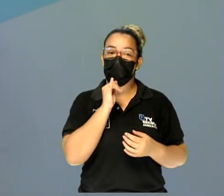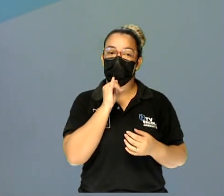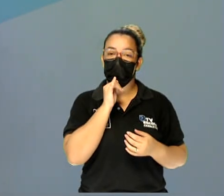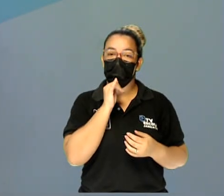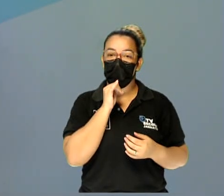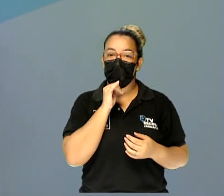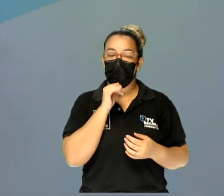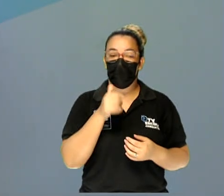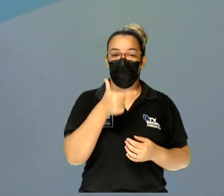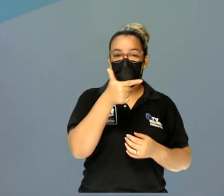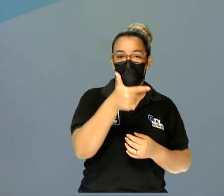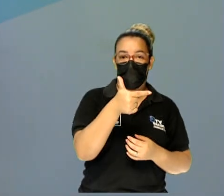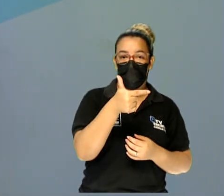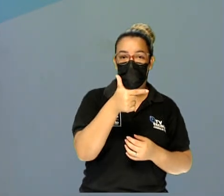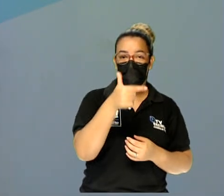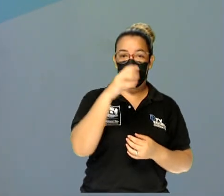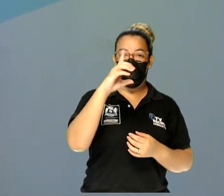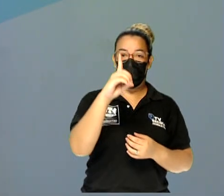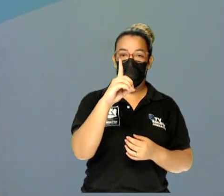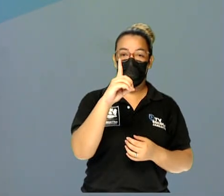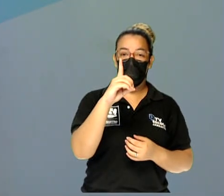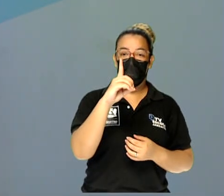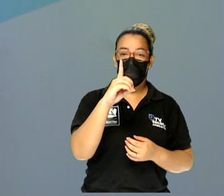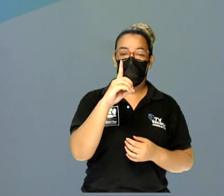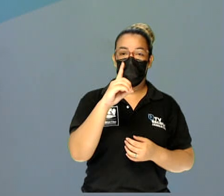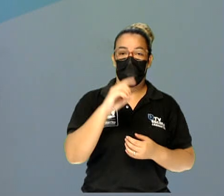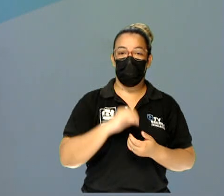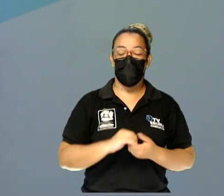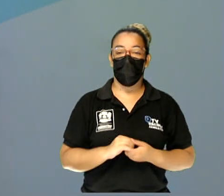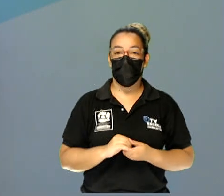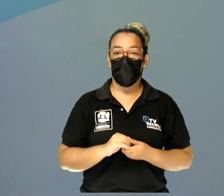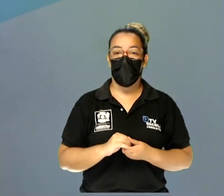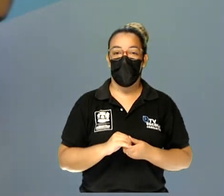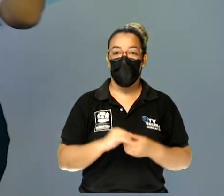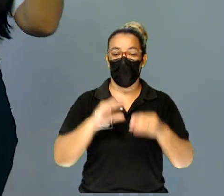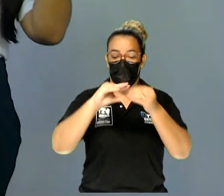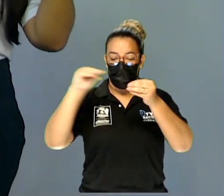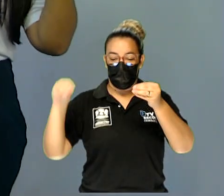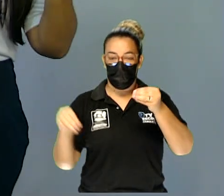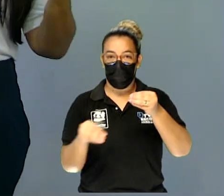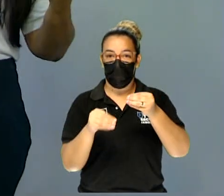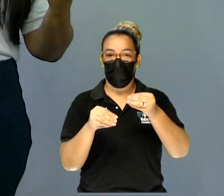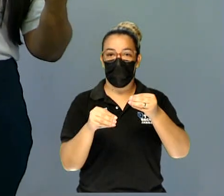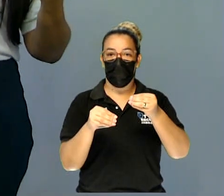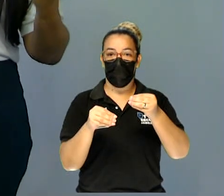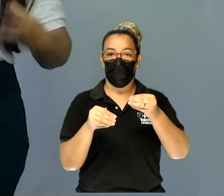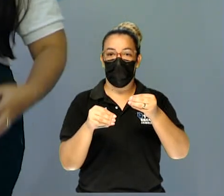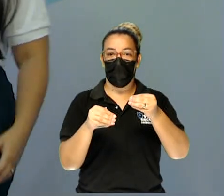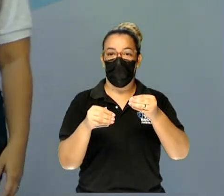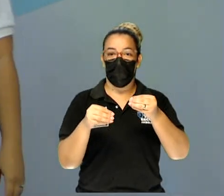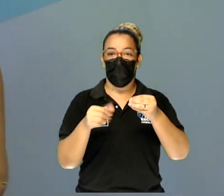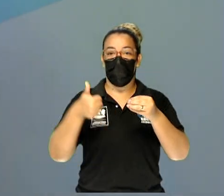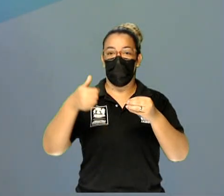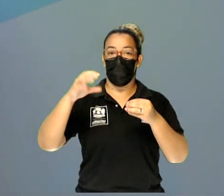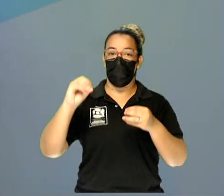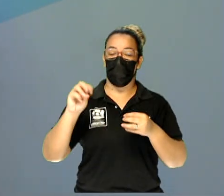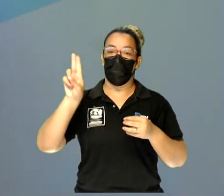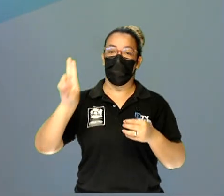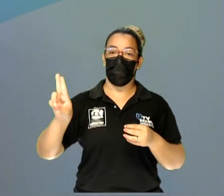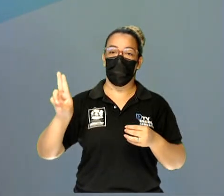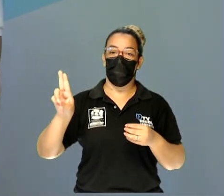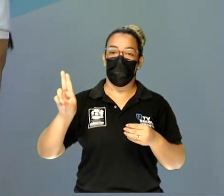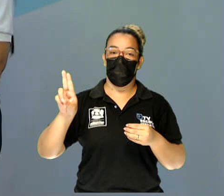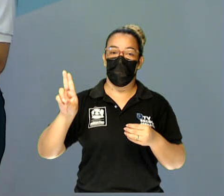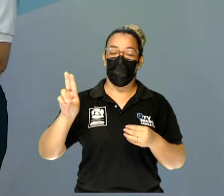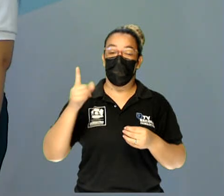duas dezenas, mas eu posso pegar uma dezena, desagrupar para as minhas 10 unidades e elas virem aqui para o